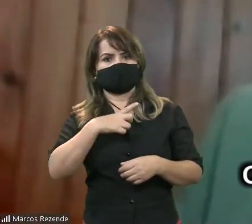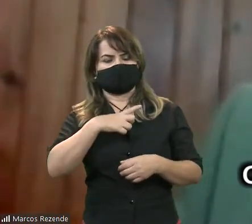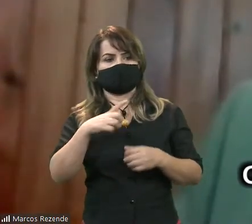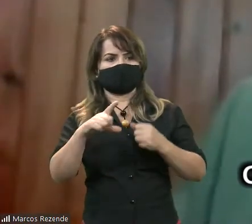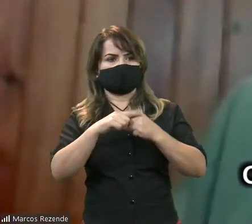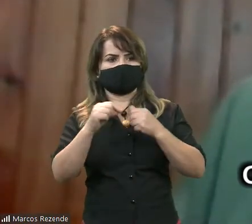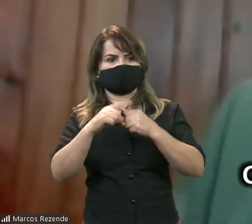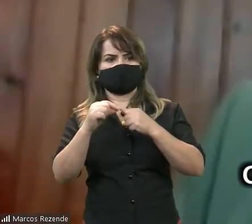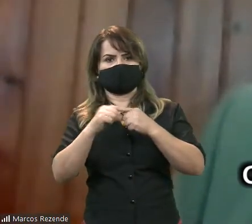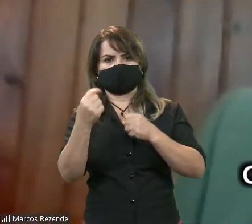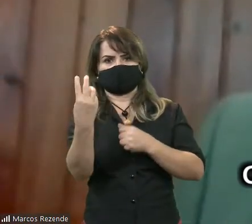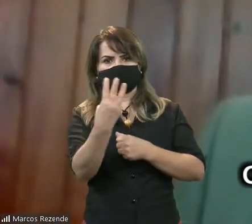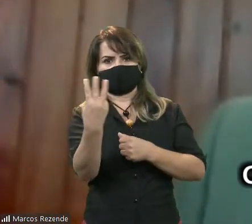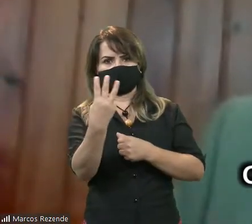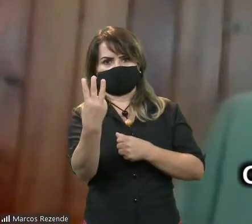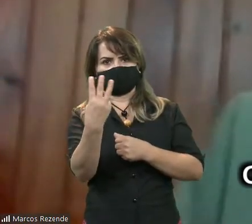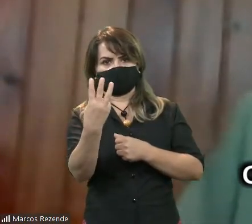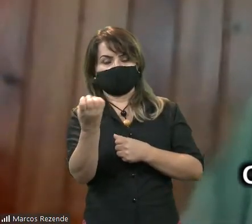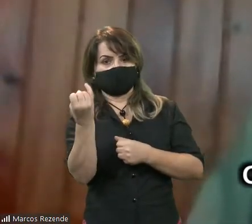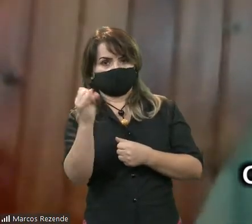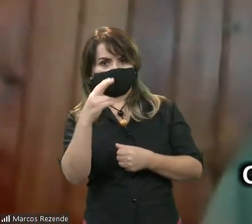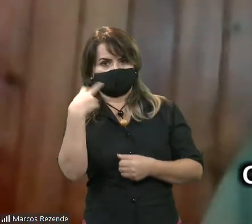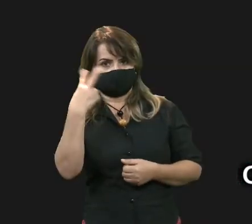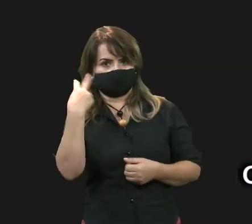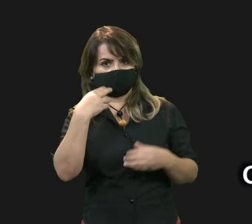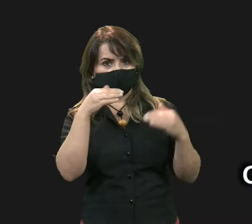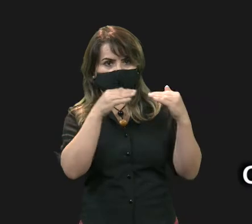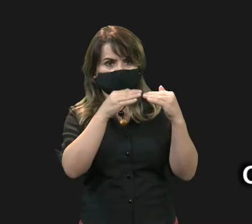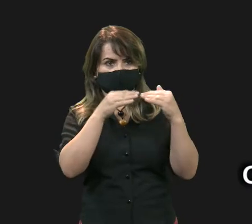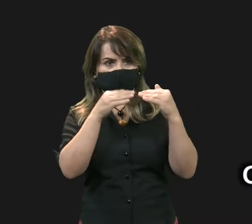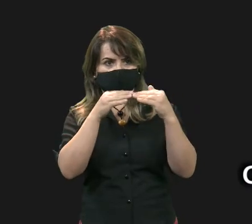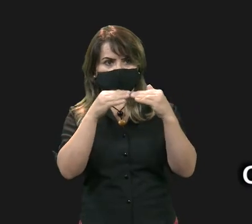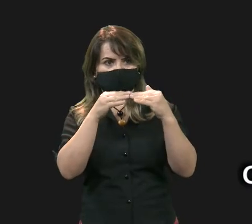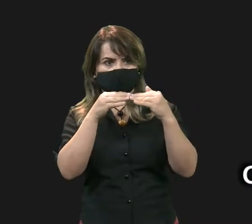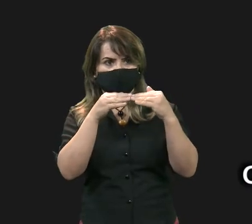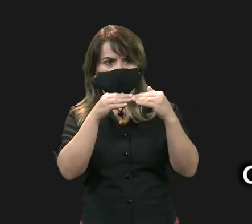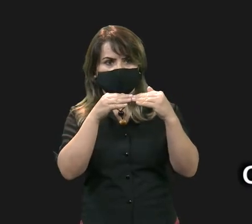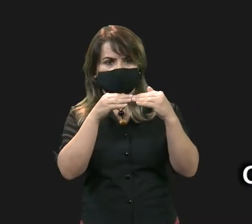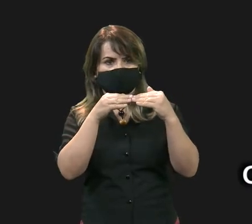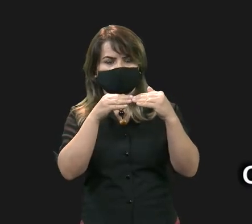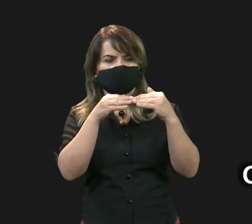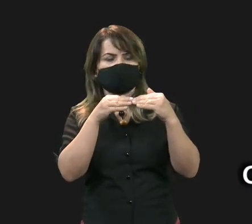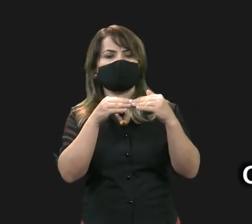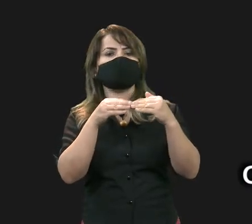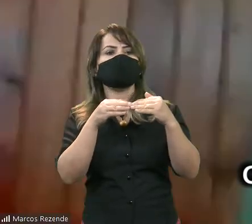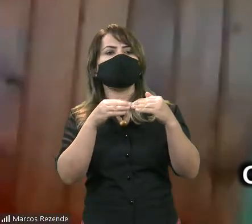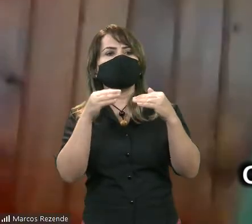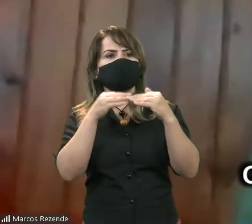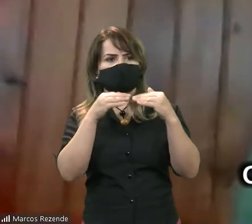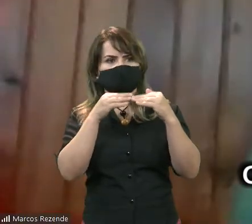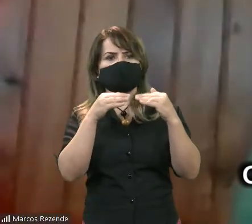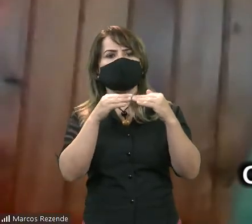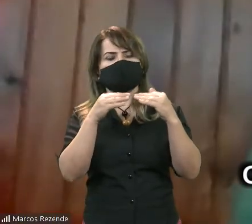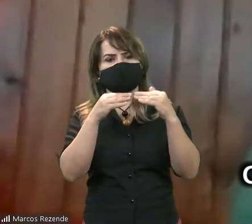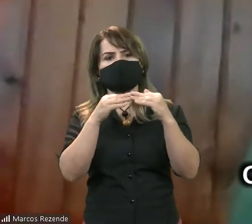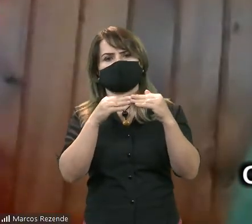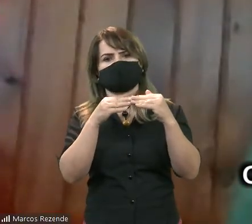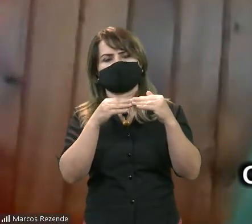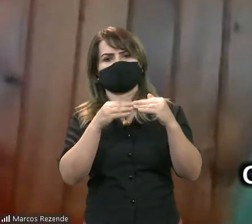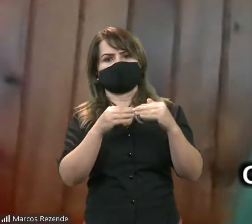artigos. Os vereadores que são favoráveis ao projeto de lei